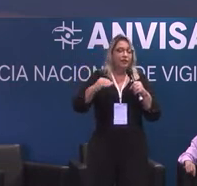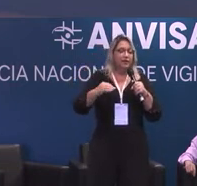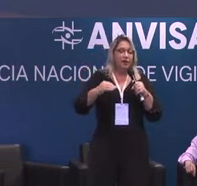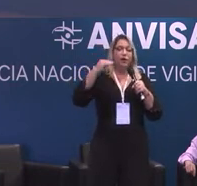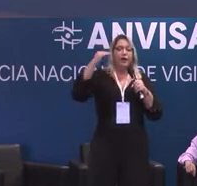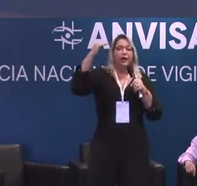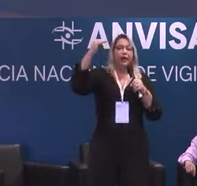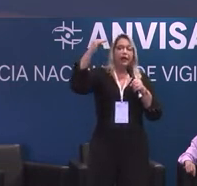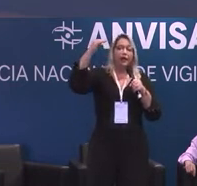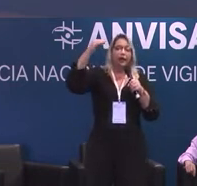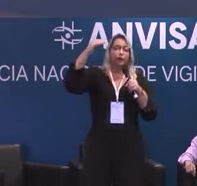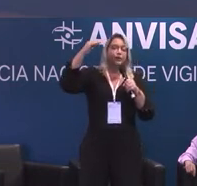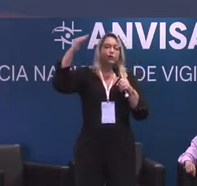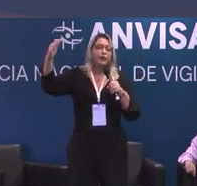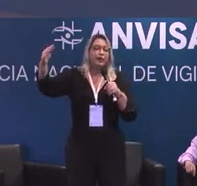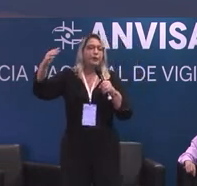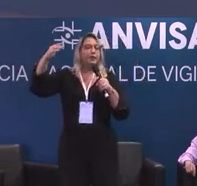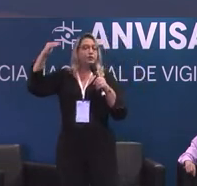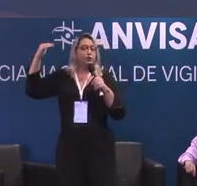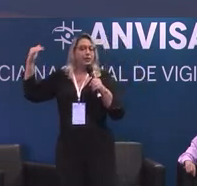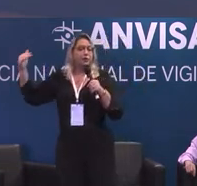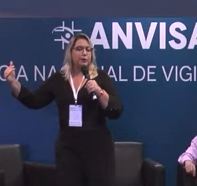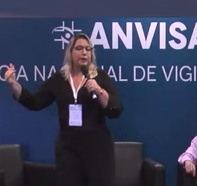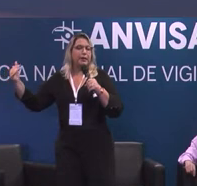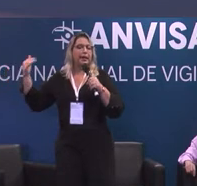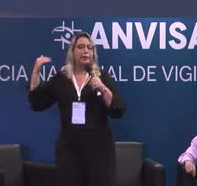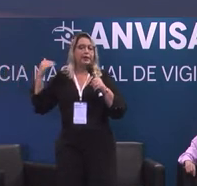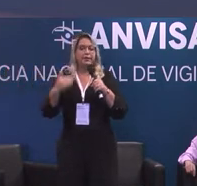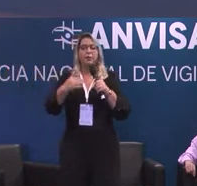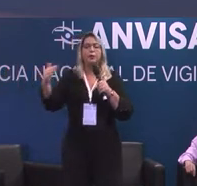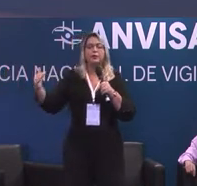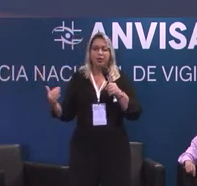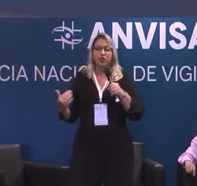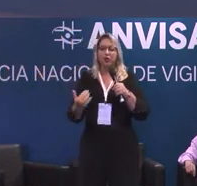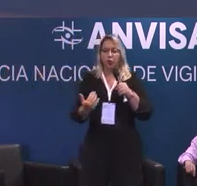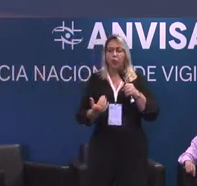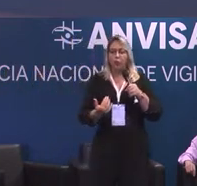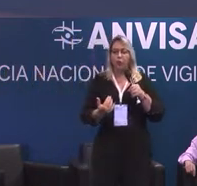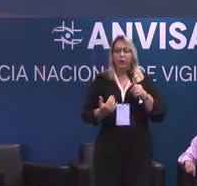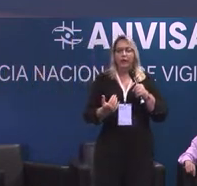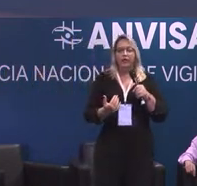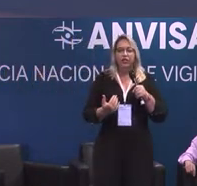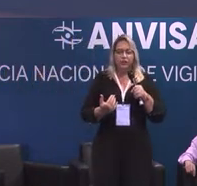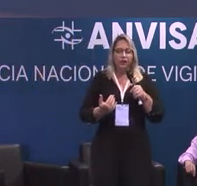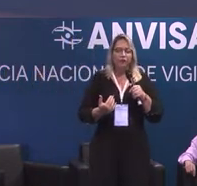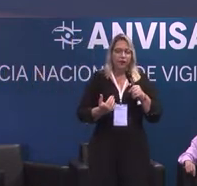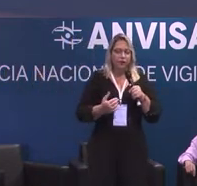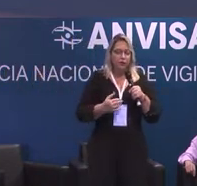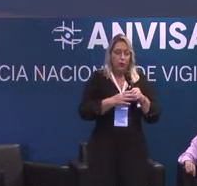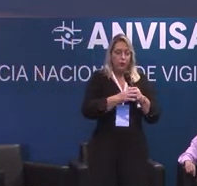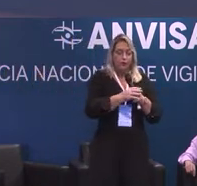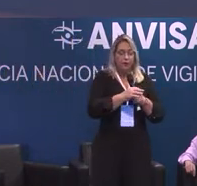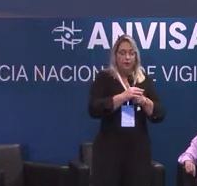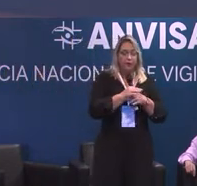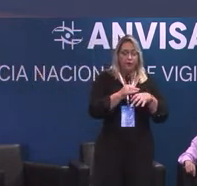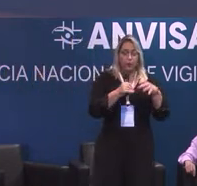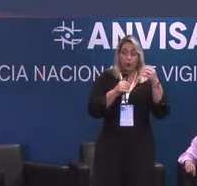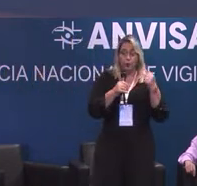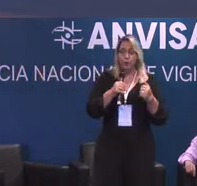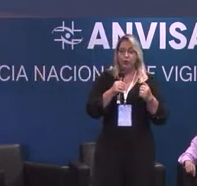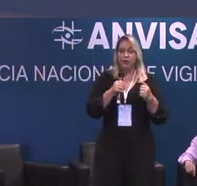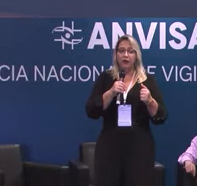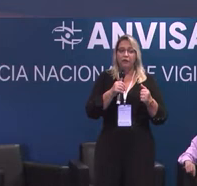definição do setor de alimentos, do setor de medicamentos, isso é uma coisa bastante comum que a gente verifica nos códigos. Então, esses